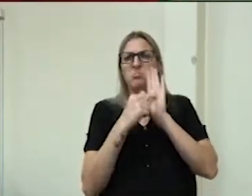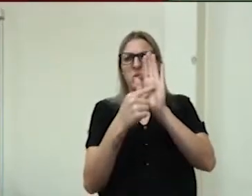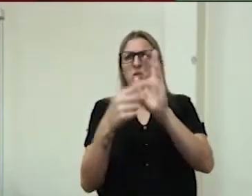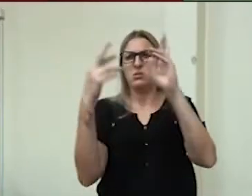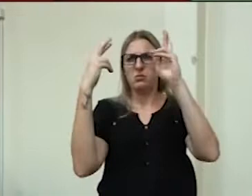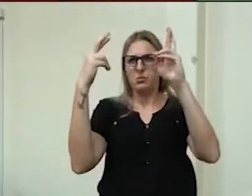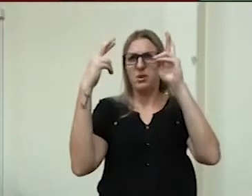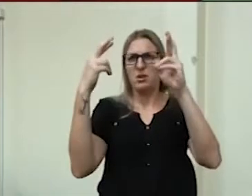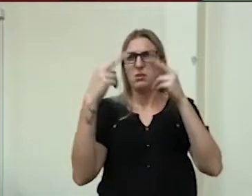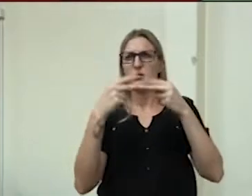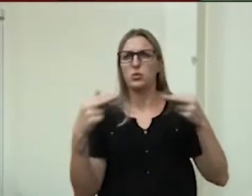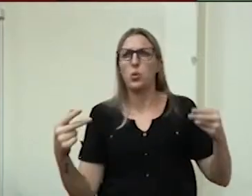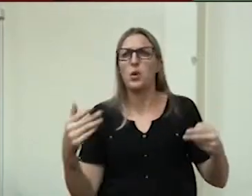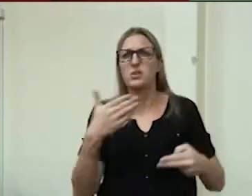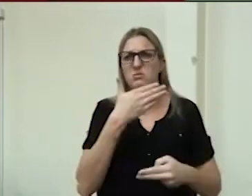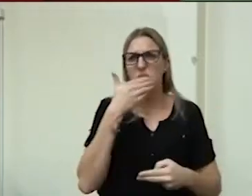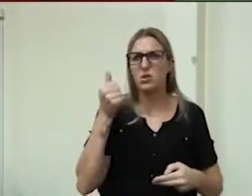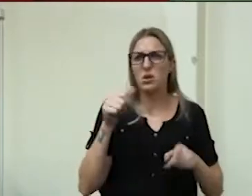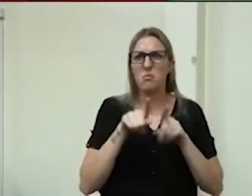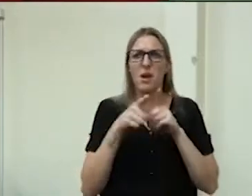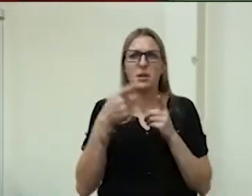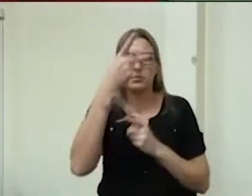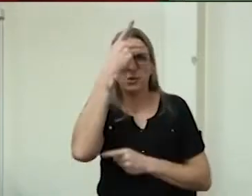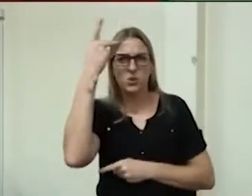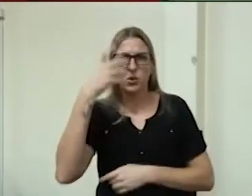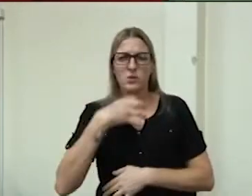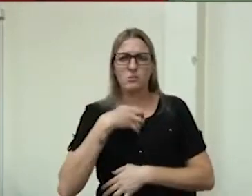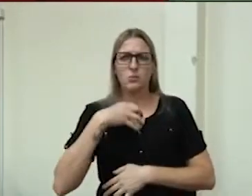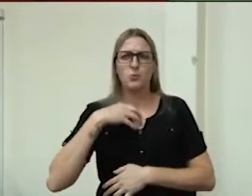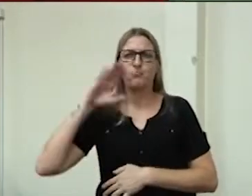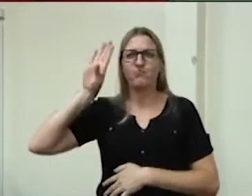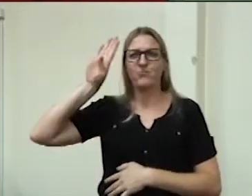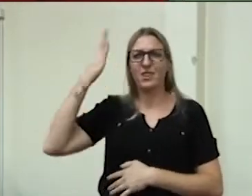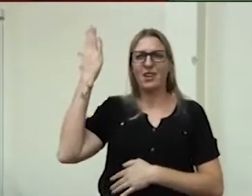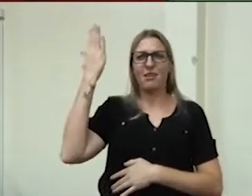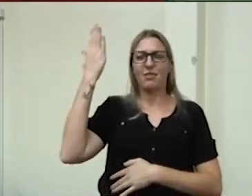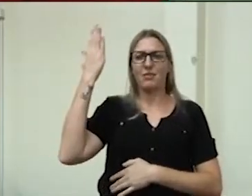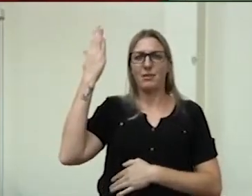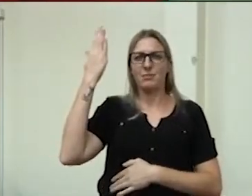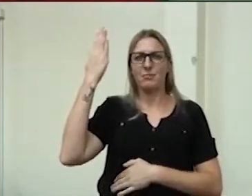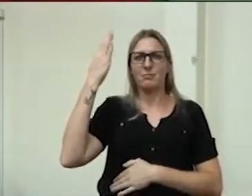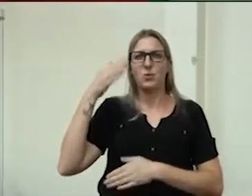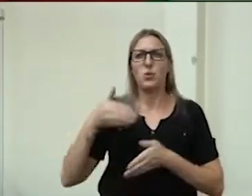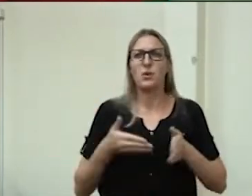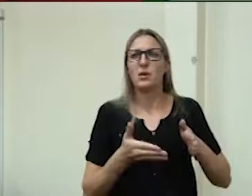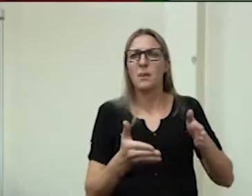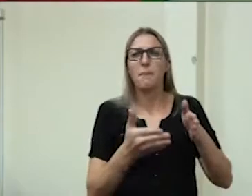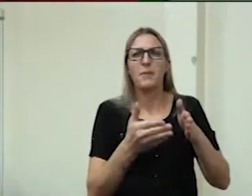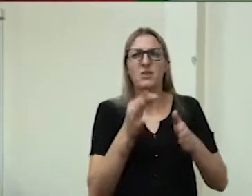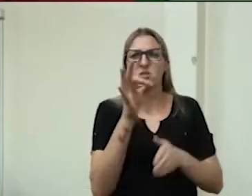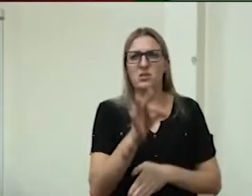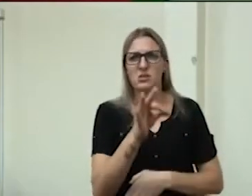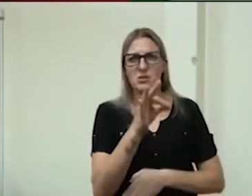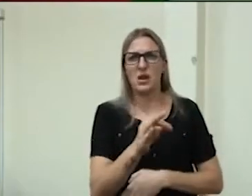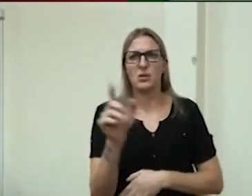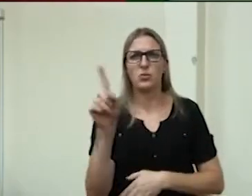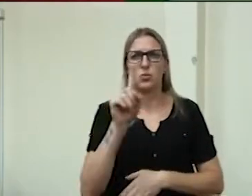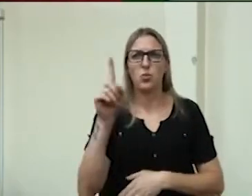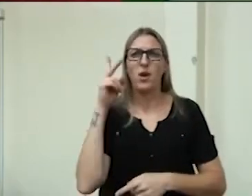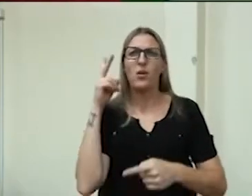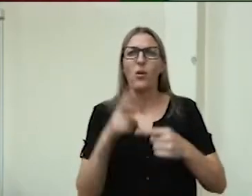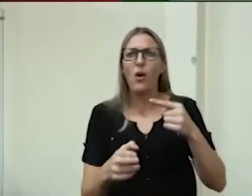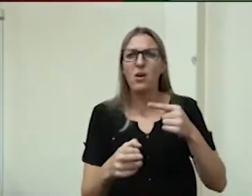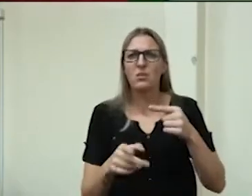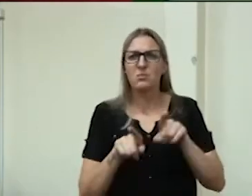E muitas pessoas hoje estão se sentindo traídas. O caminho não é o corte, mas os ajustes necessários